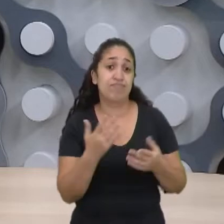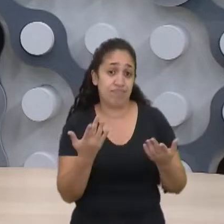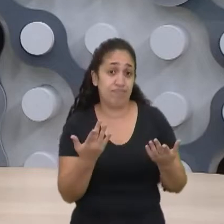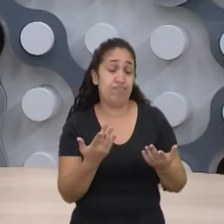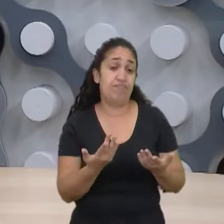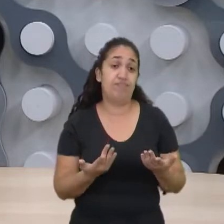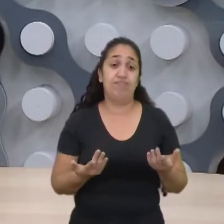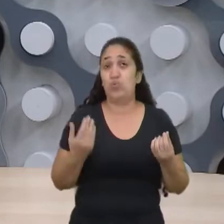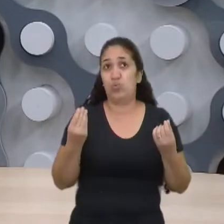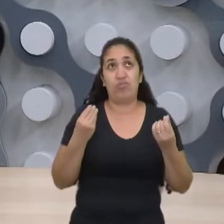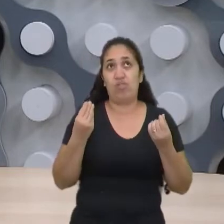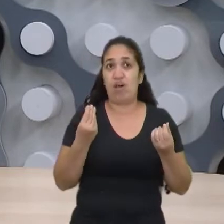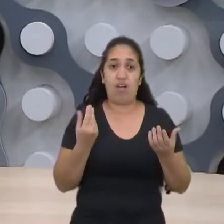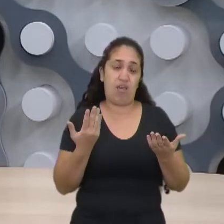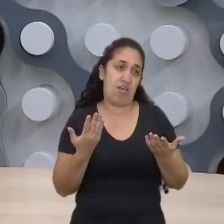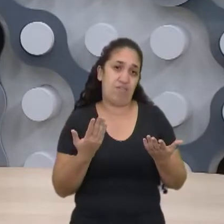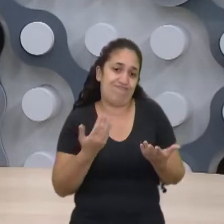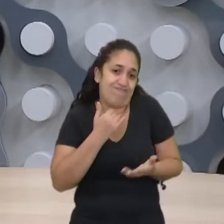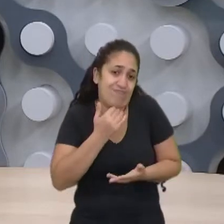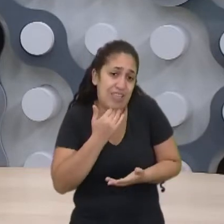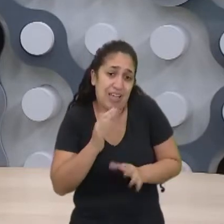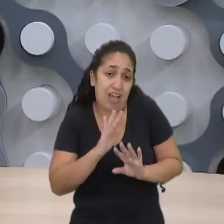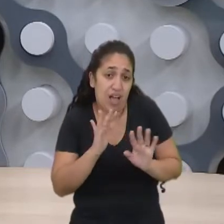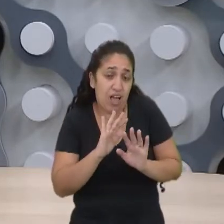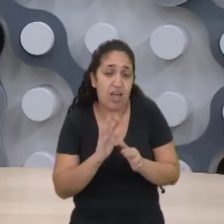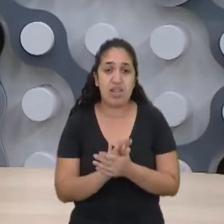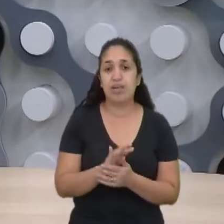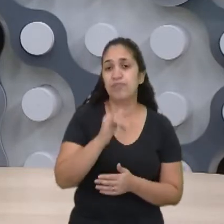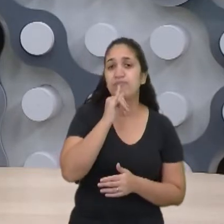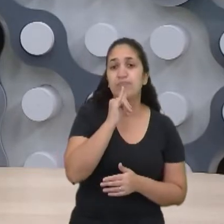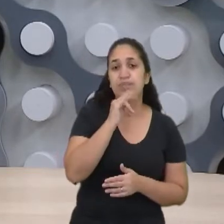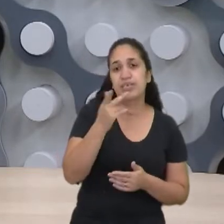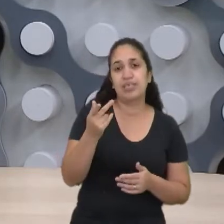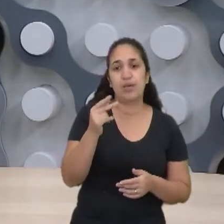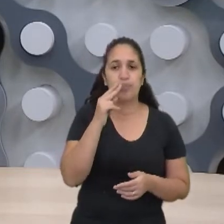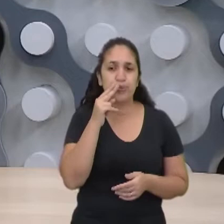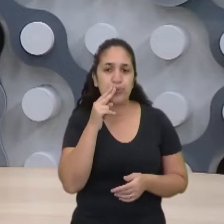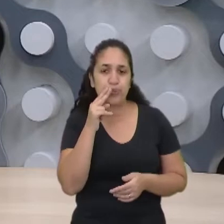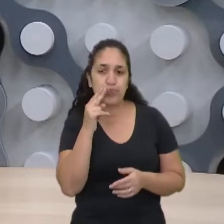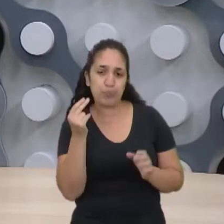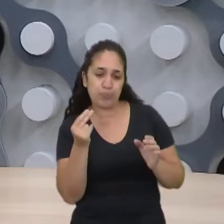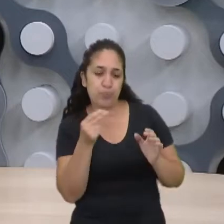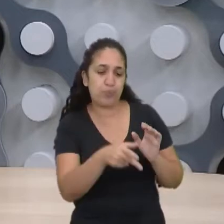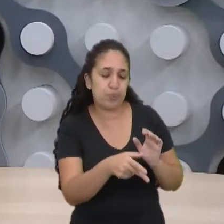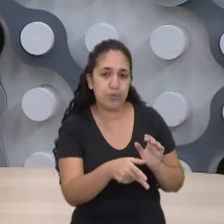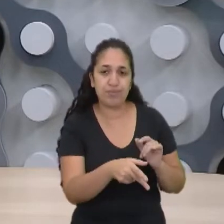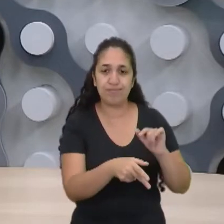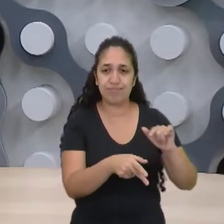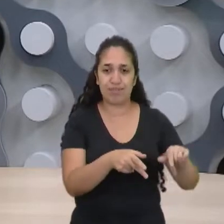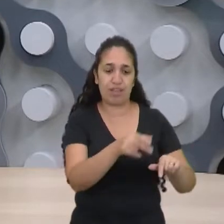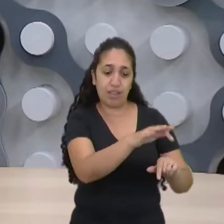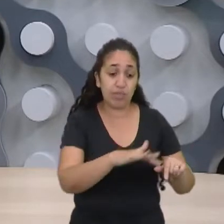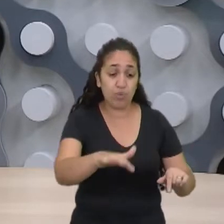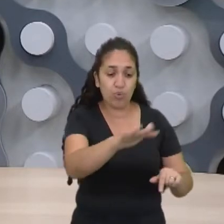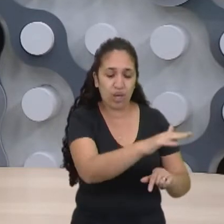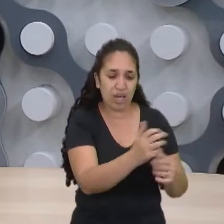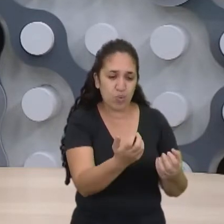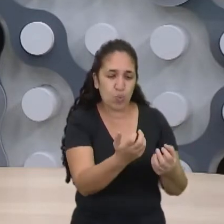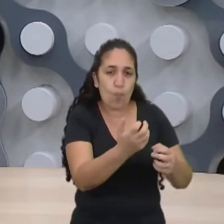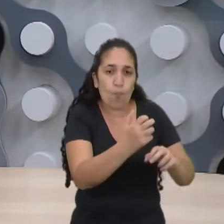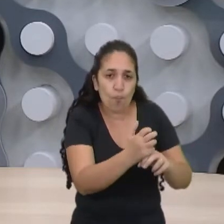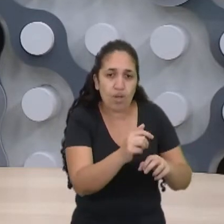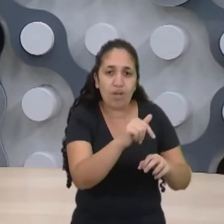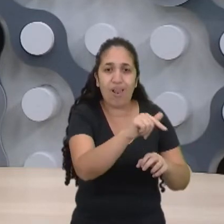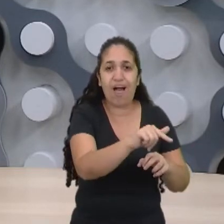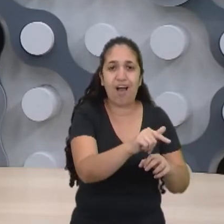não é assim proposital, né, como por exemplo jogar uma pituca de cigarro, né, no meio de uma região seca, né, na qual tem uma